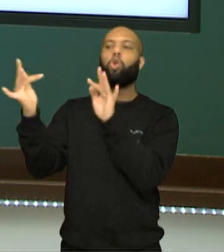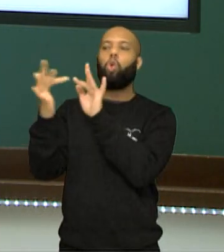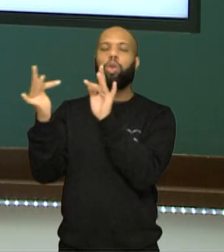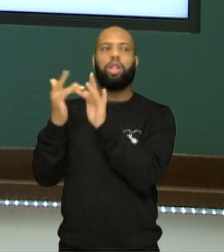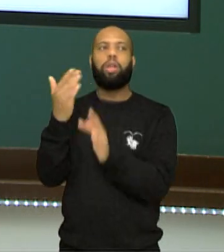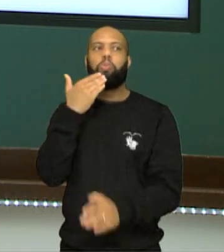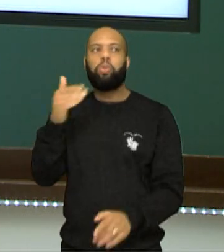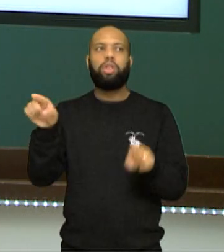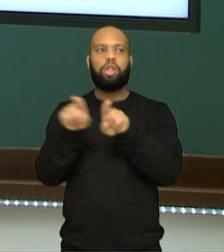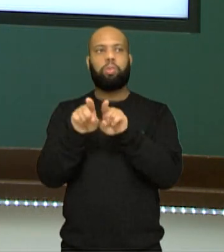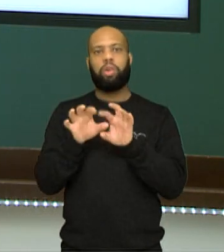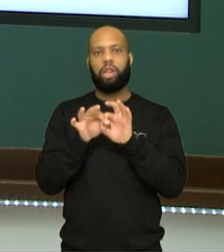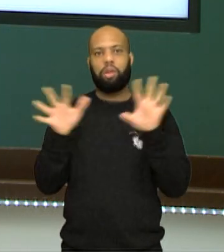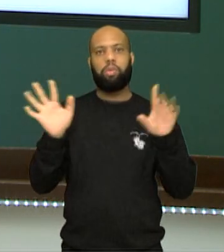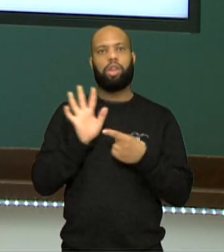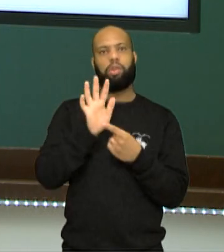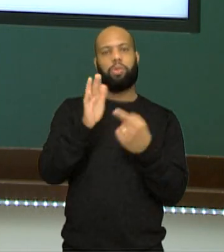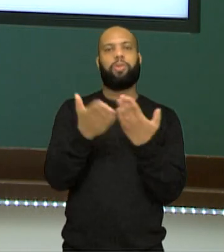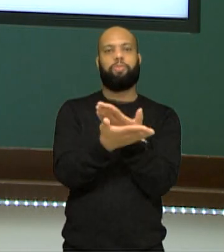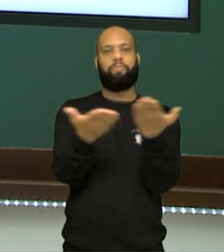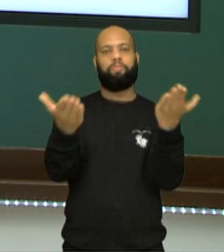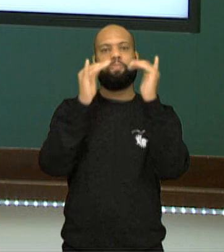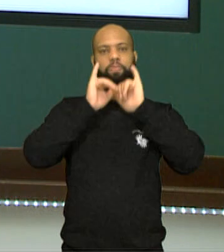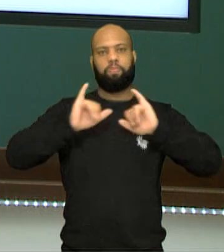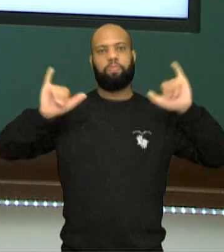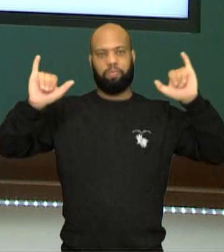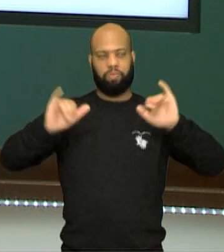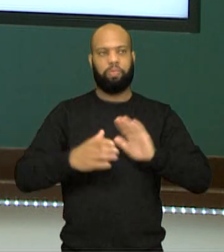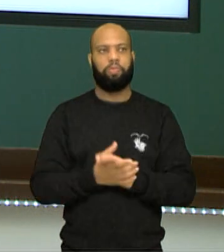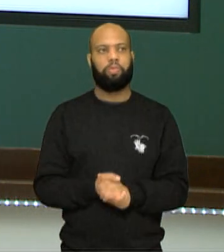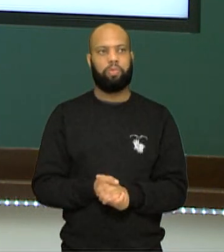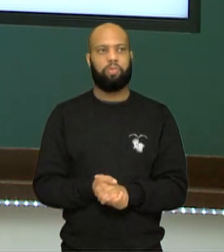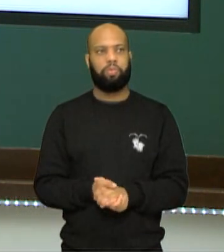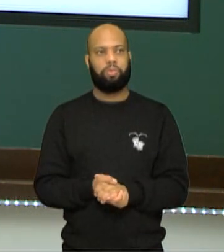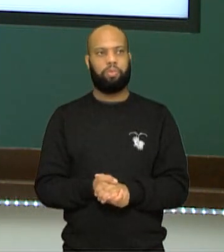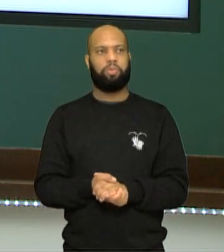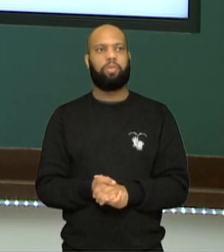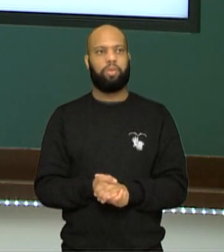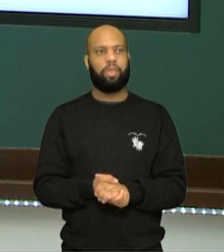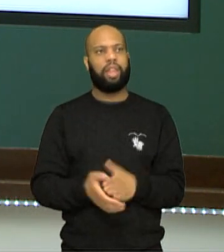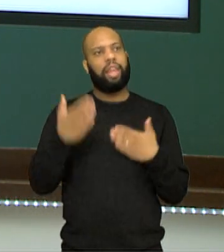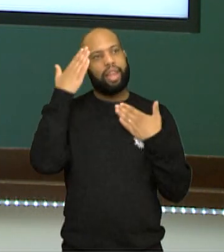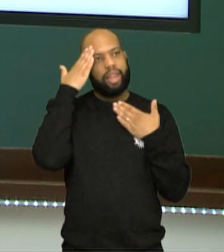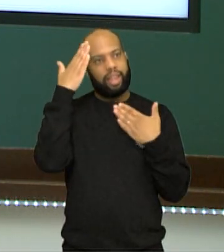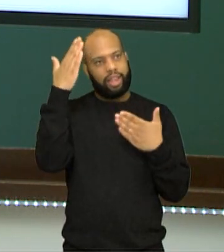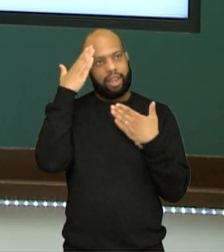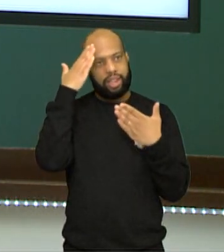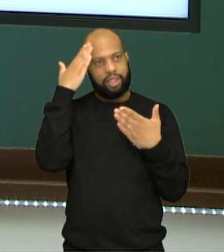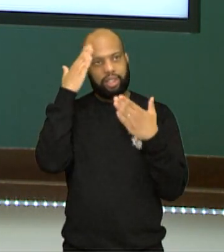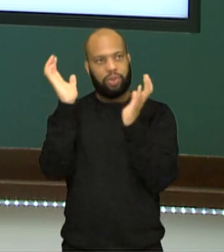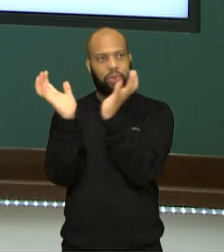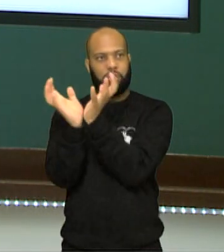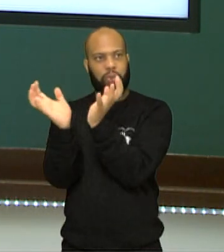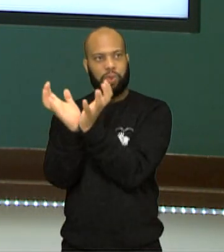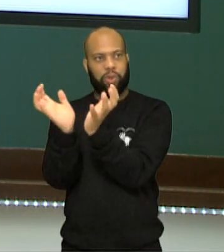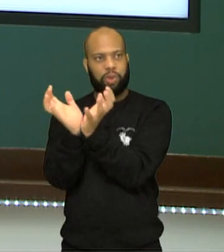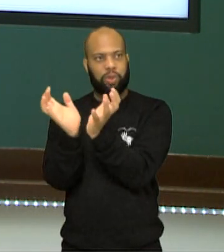para estar liberando para a gente poder divulgar na nossa aula Paraná. Então, aqui agradecendo o